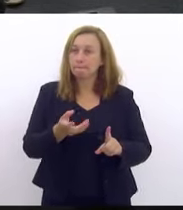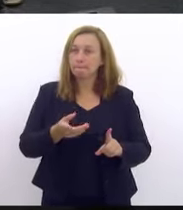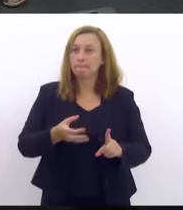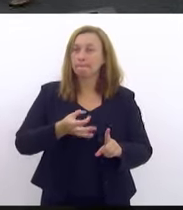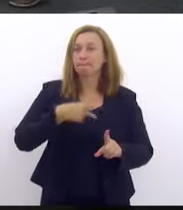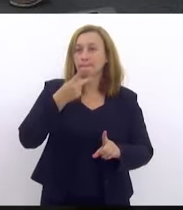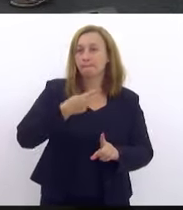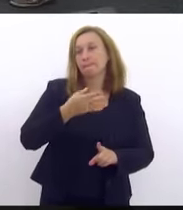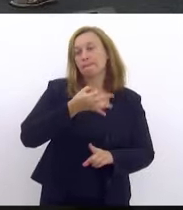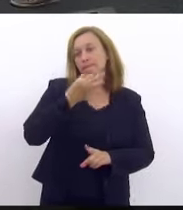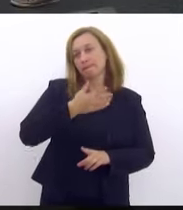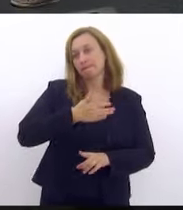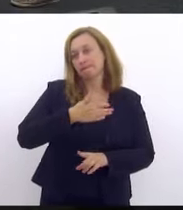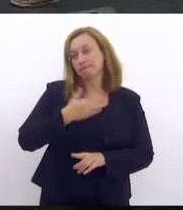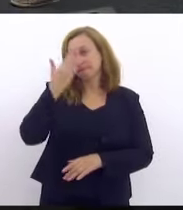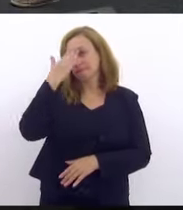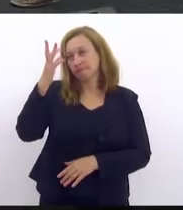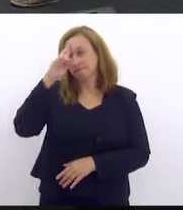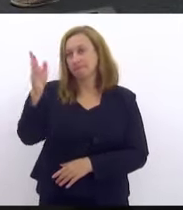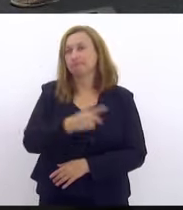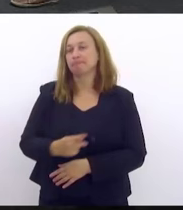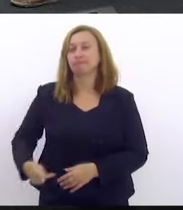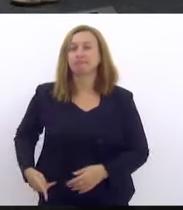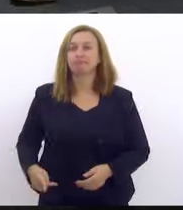Obrigado, presidente.